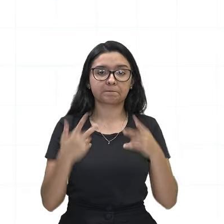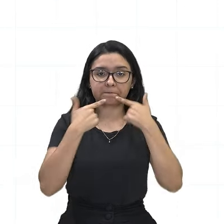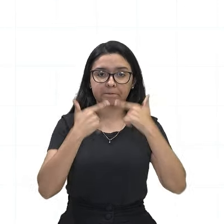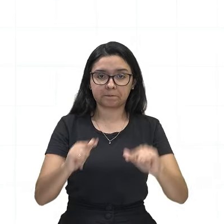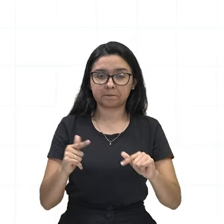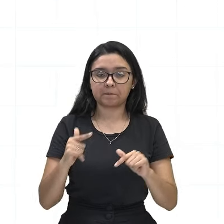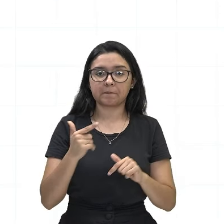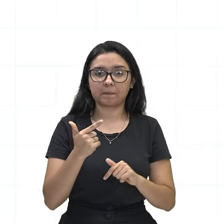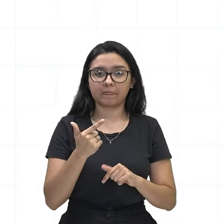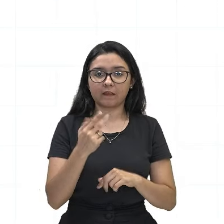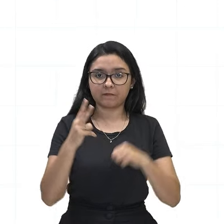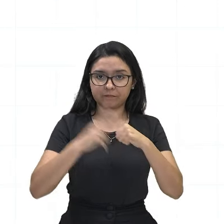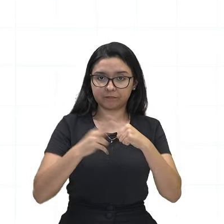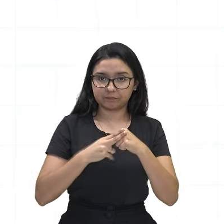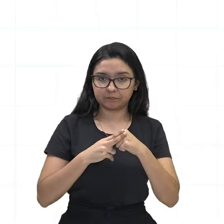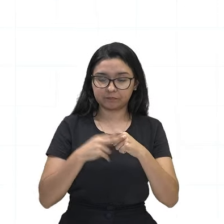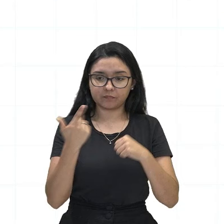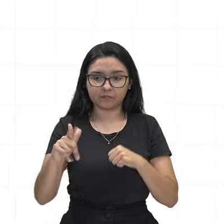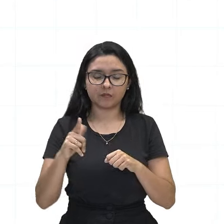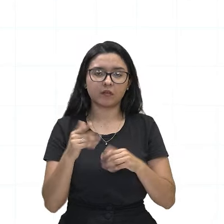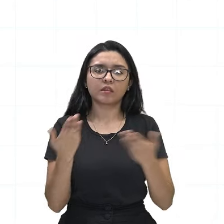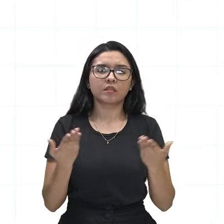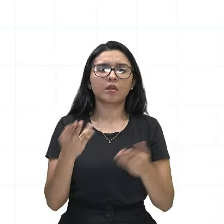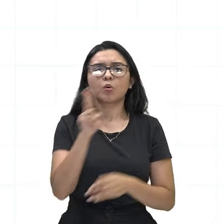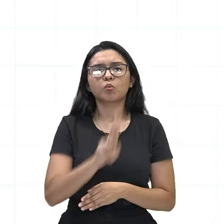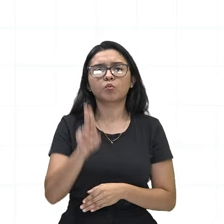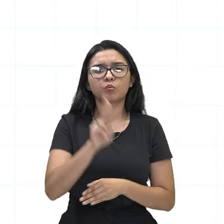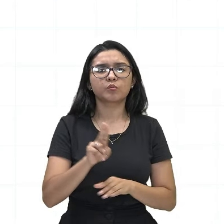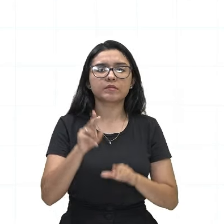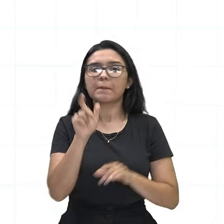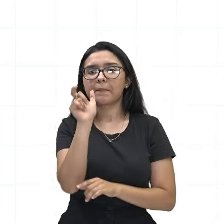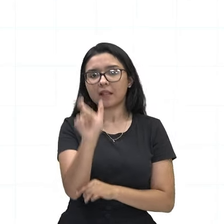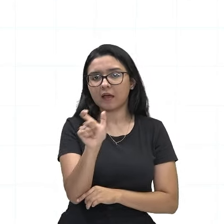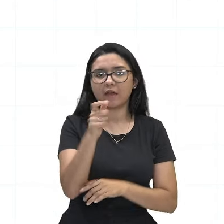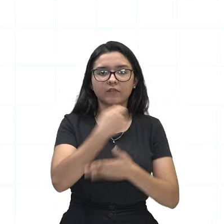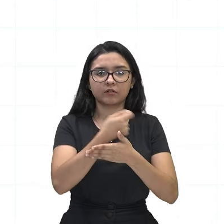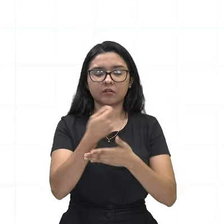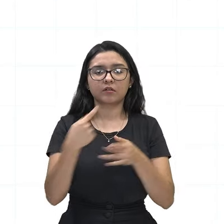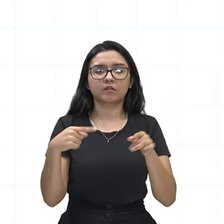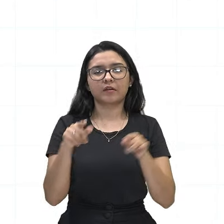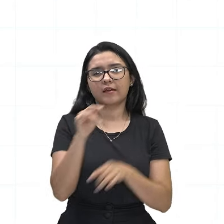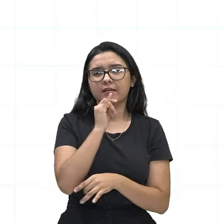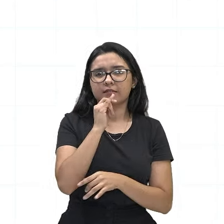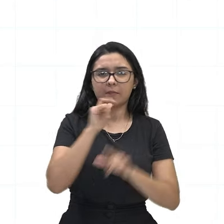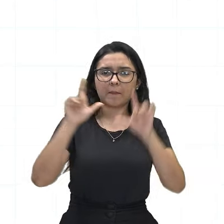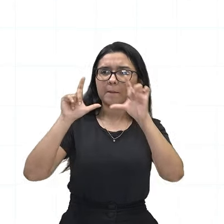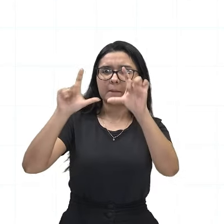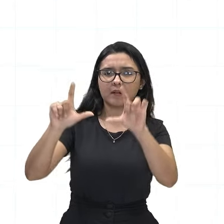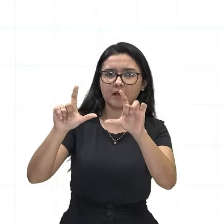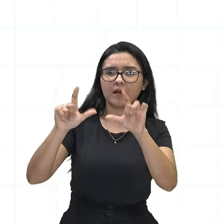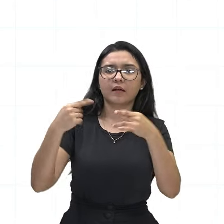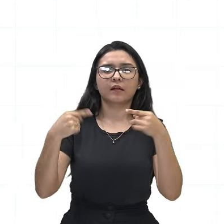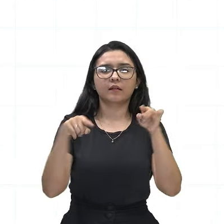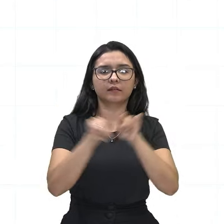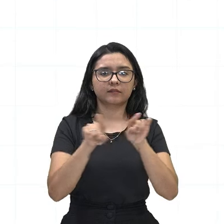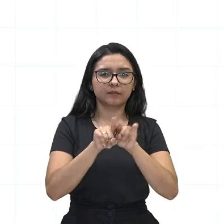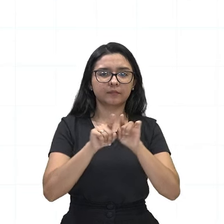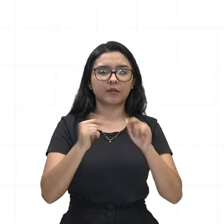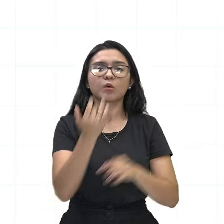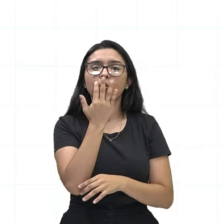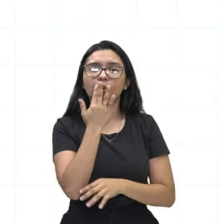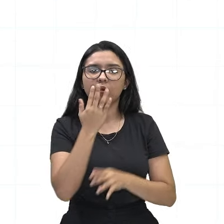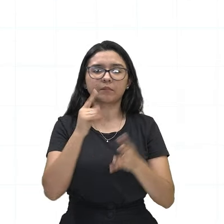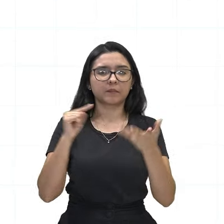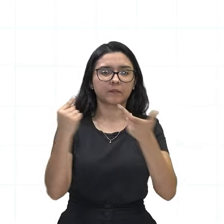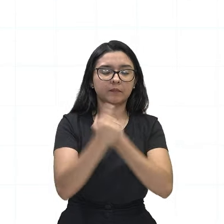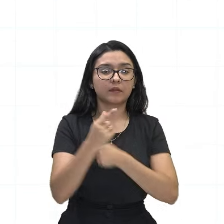que não sejam palavras. Por exemplo, as placas de trânsito, as cores na sinalização de trânsito. Temos aí